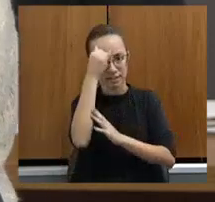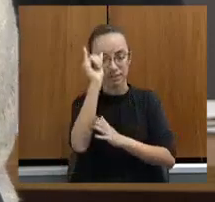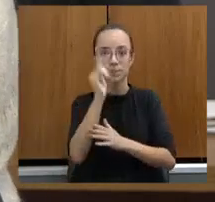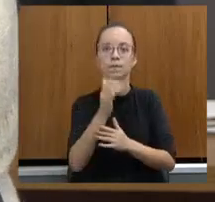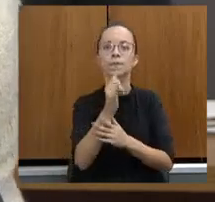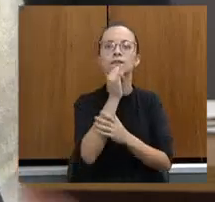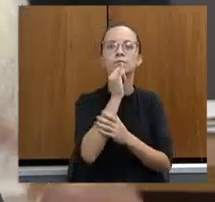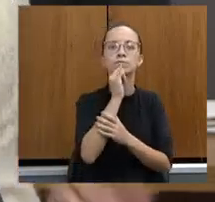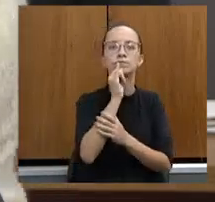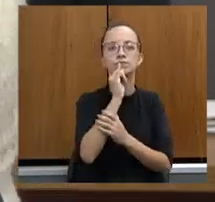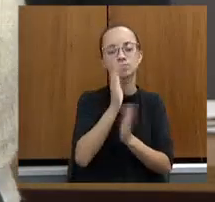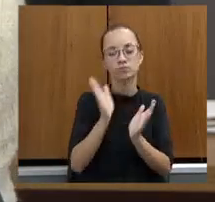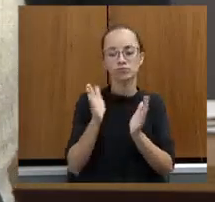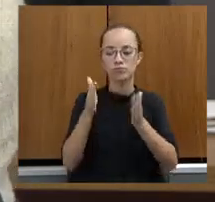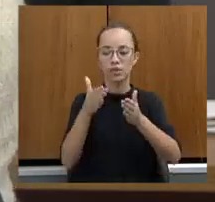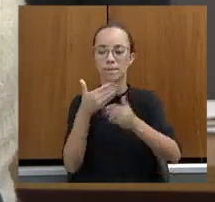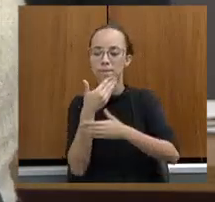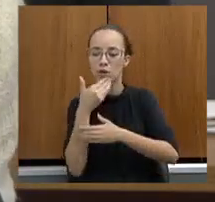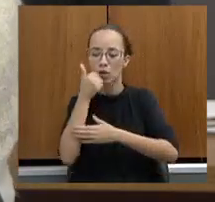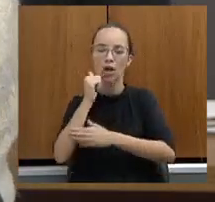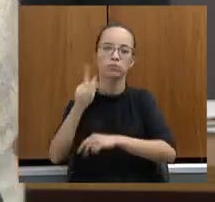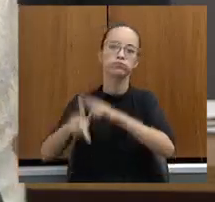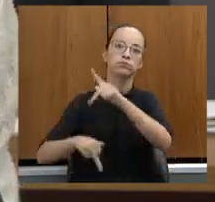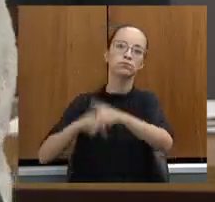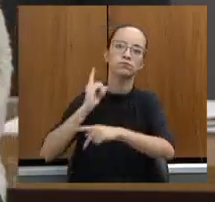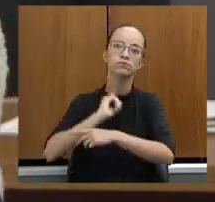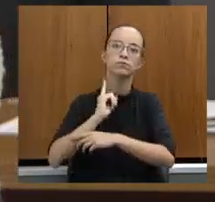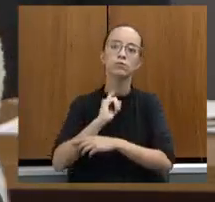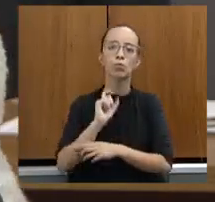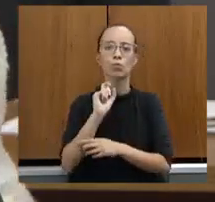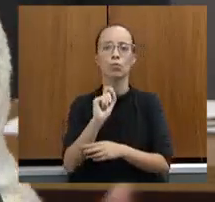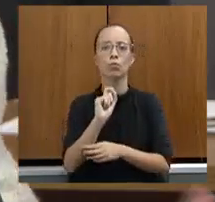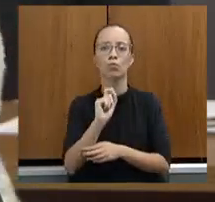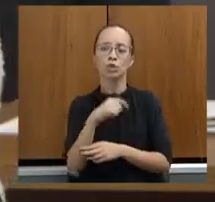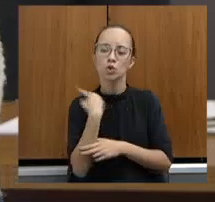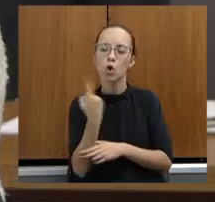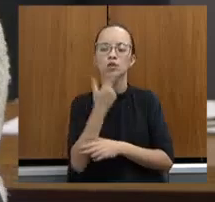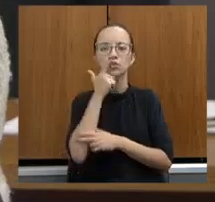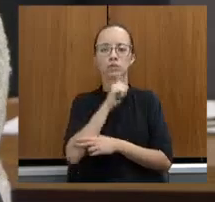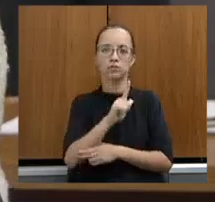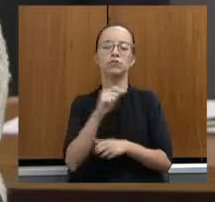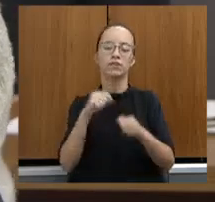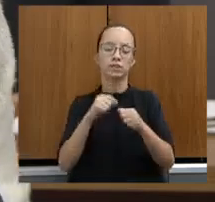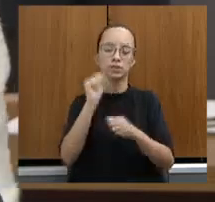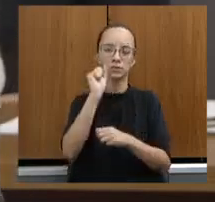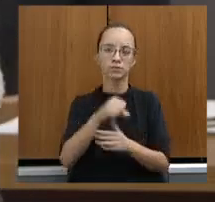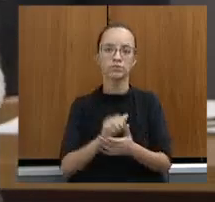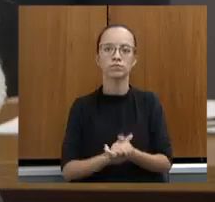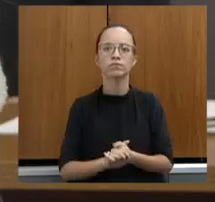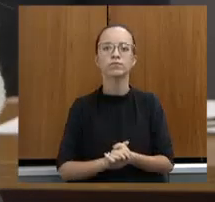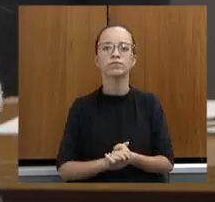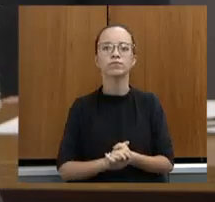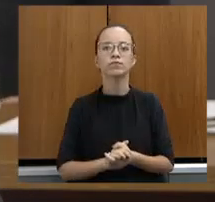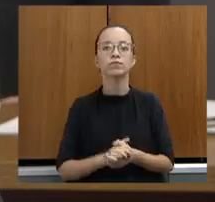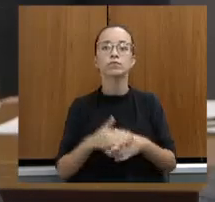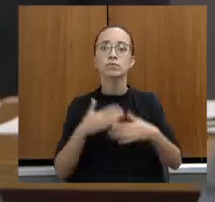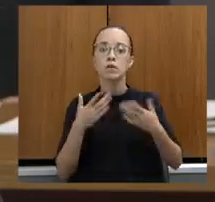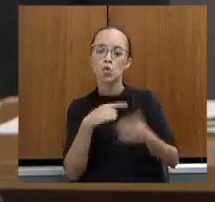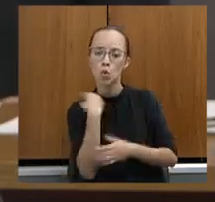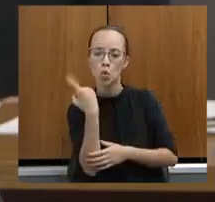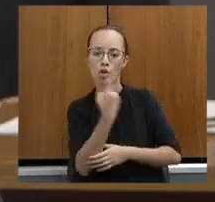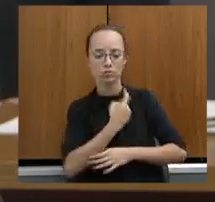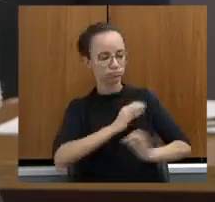revertidos e melhorias para todos os cidadãos mineiros que é o que nós temos conseguido fazer e a partir do momento em que nós fomos